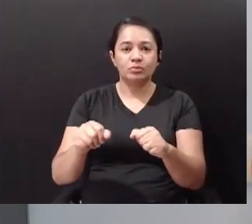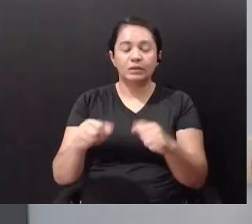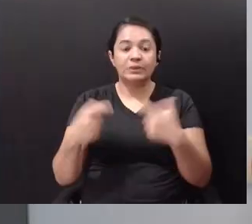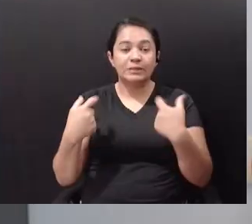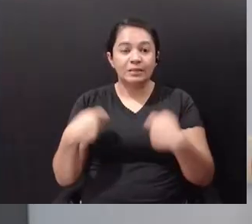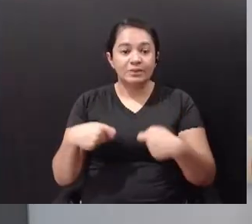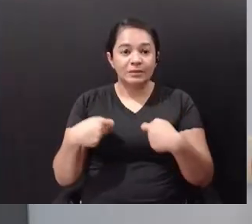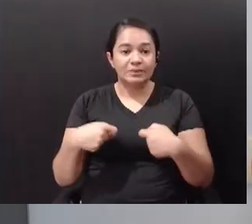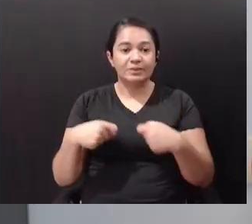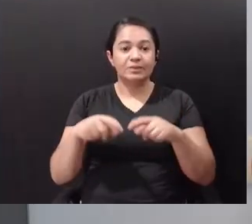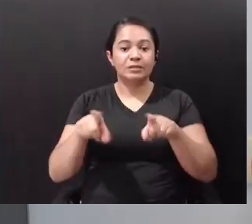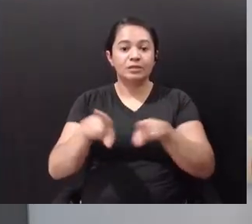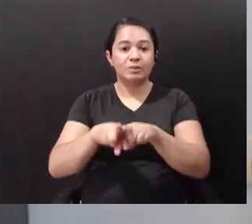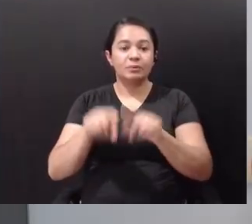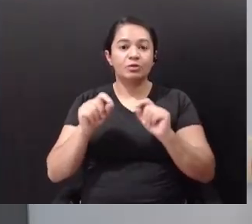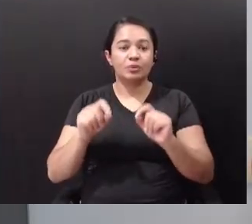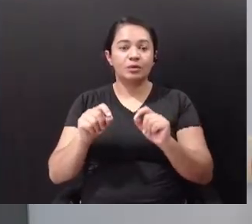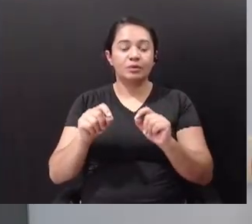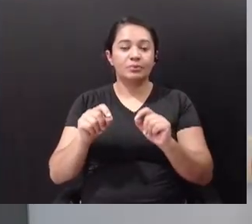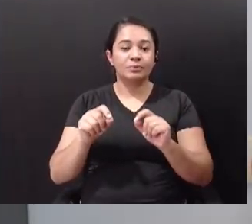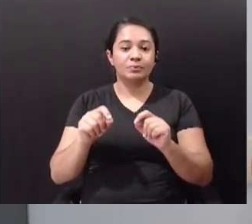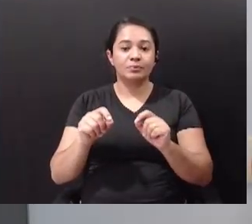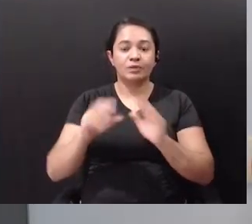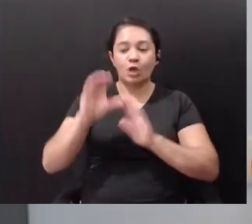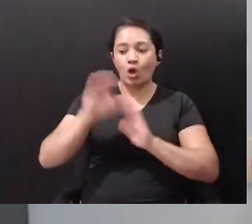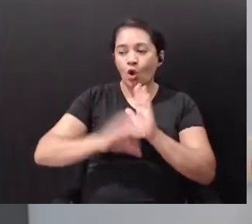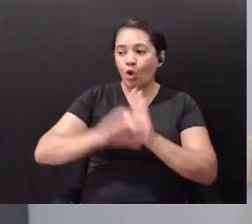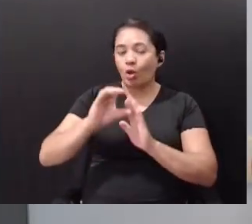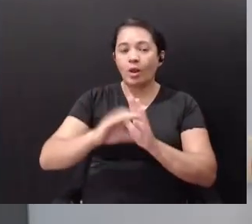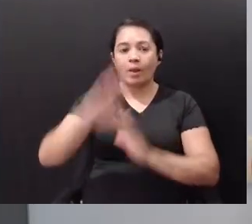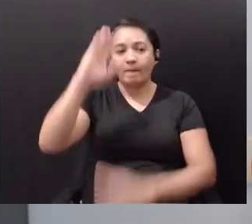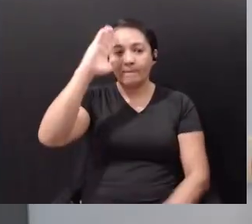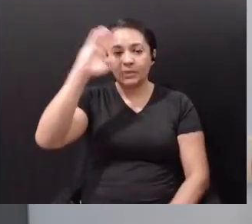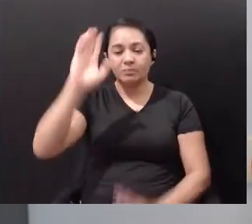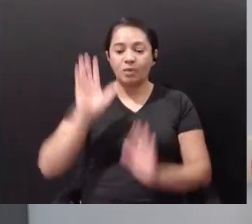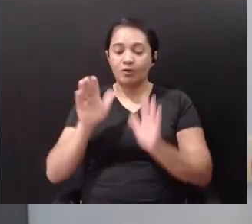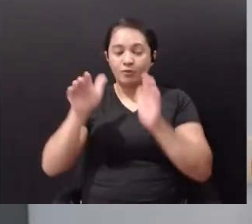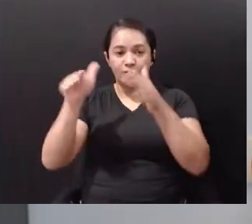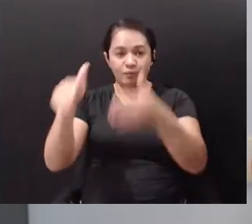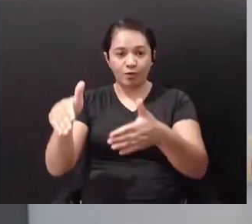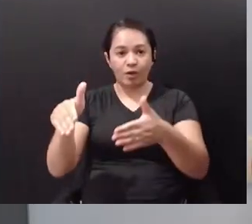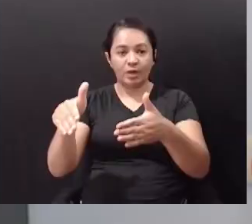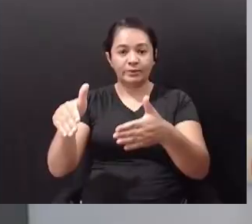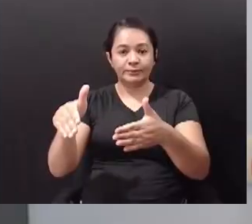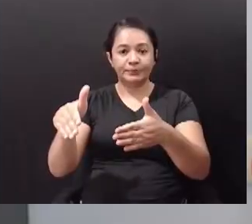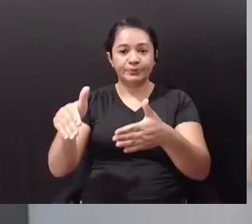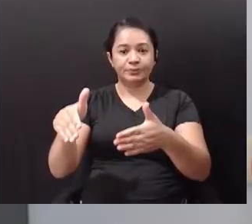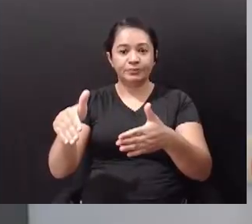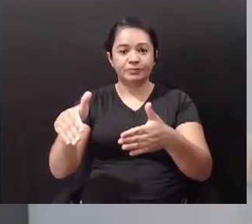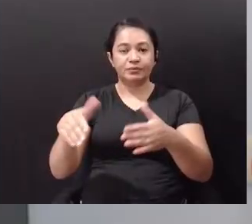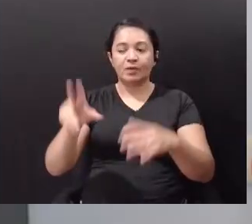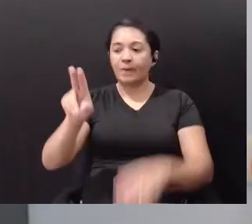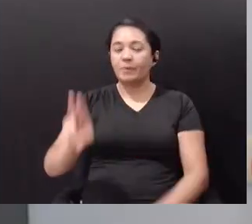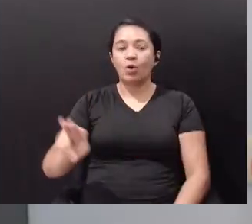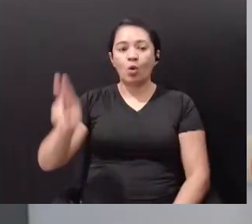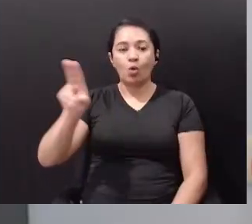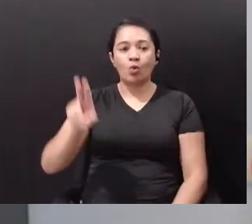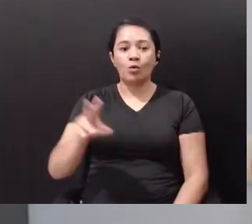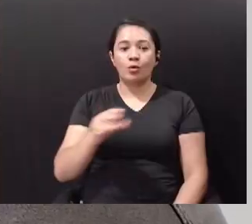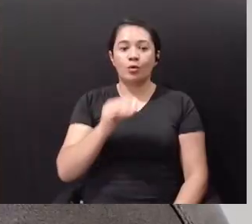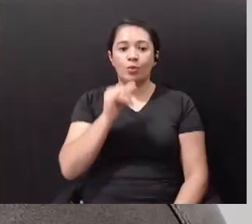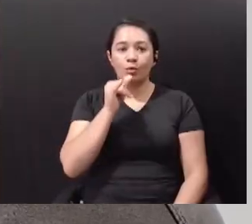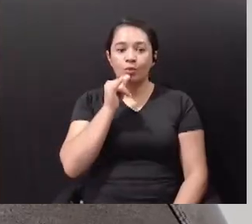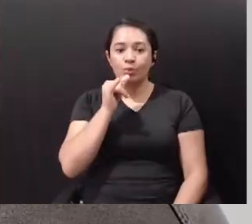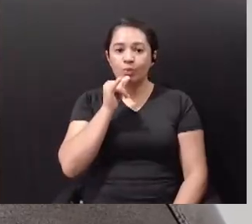de estabelecer currículos, principalmente voltados para as universidades, como, por exemplo, o Largo Direito de São